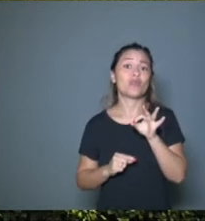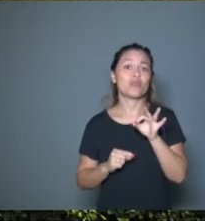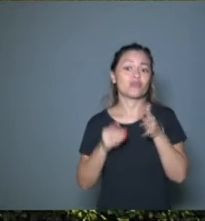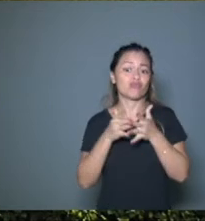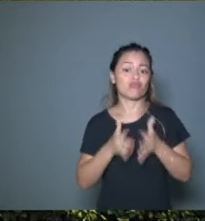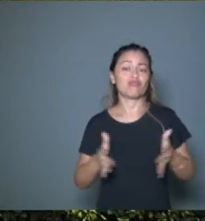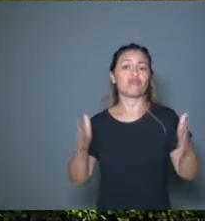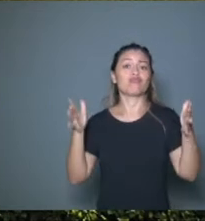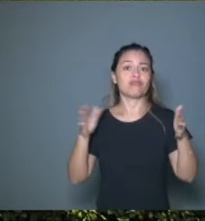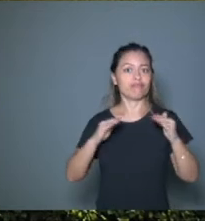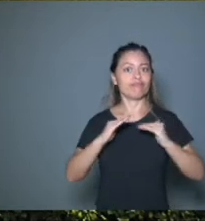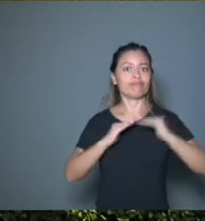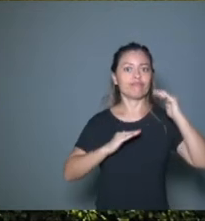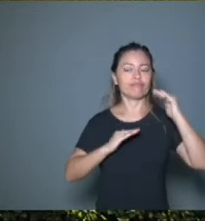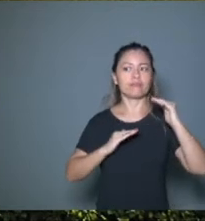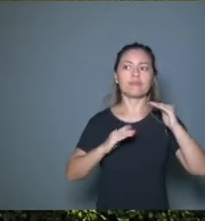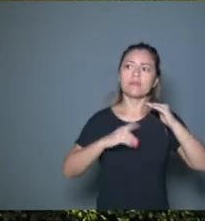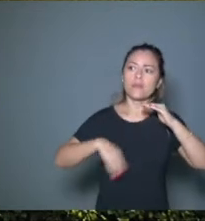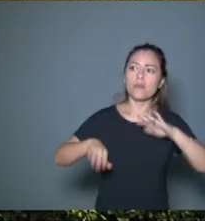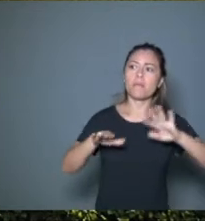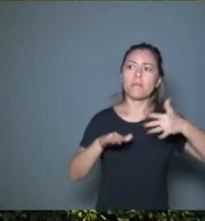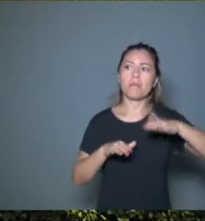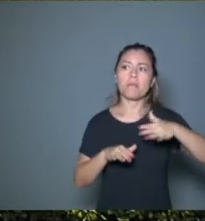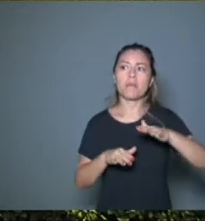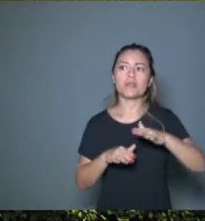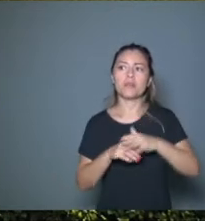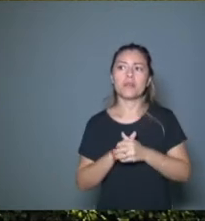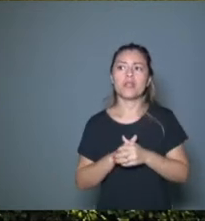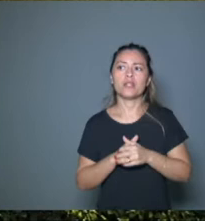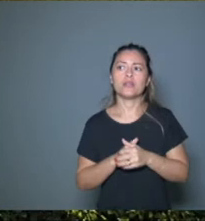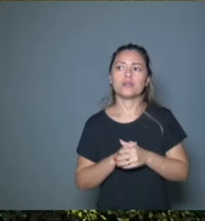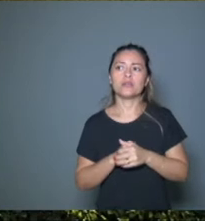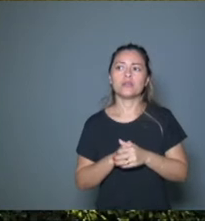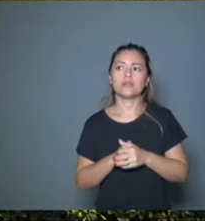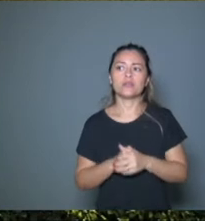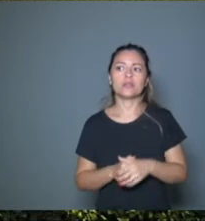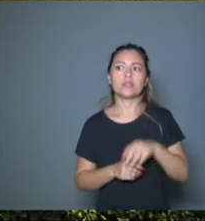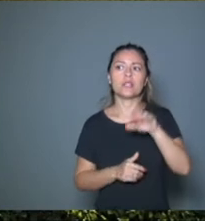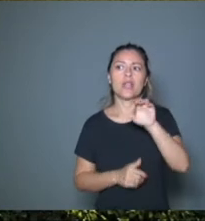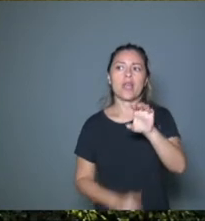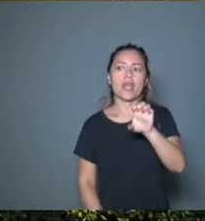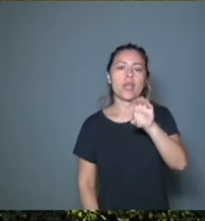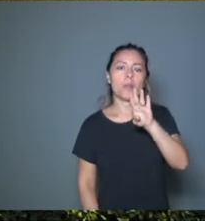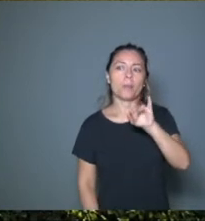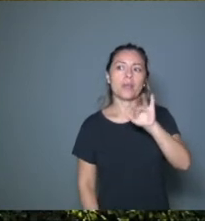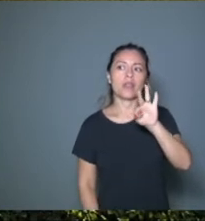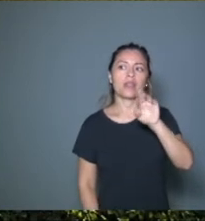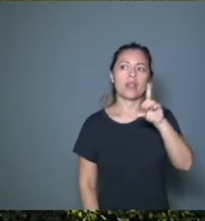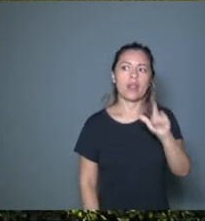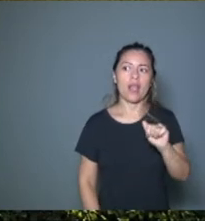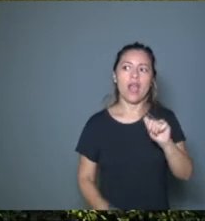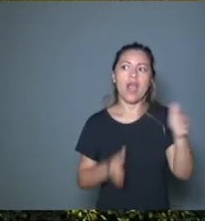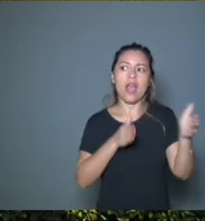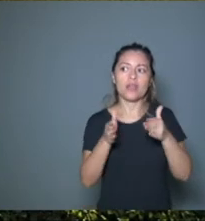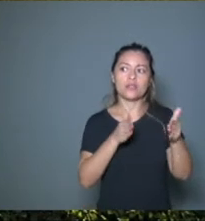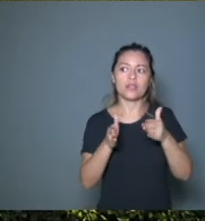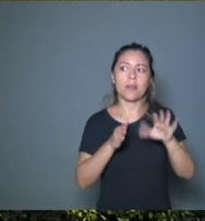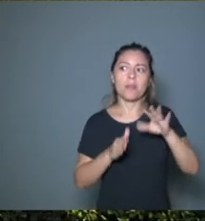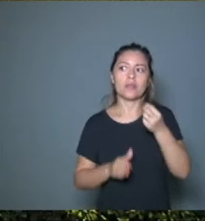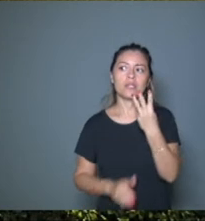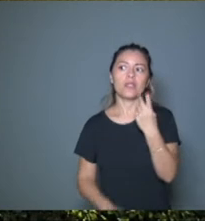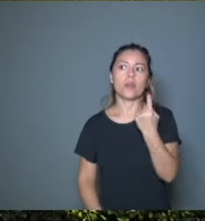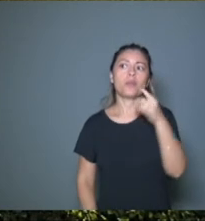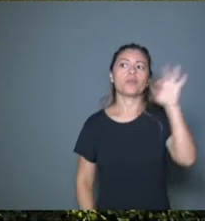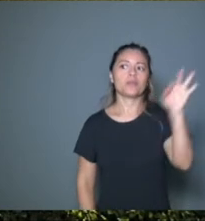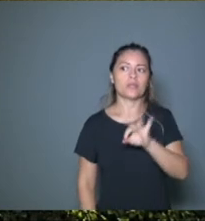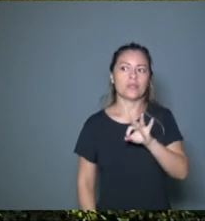nosso EBITDA ajustado chegou a 1,700 praticamente, com uma margem EBITDA de 38,6%, praticamente 39%. Né? Ou seja,